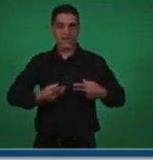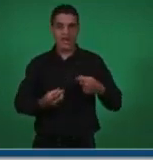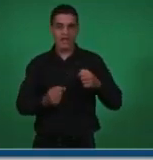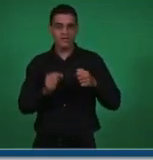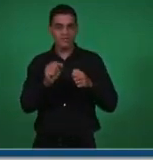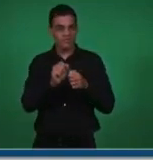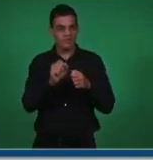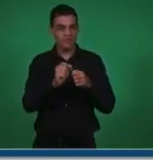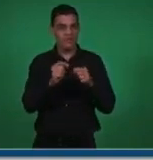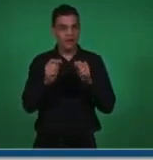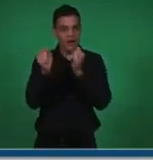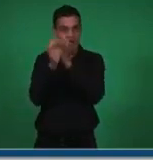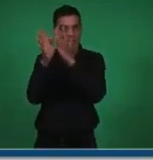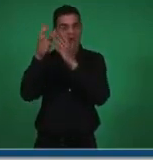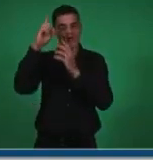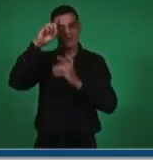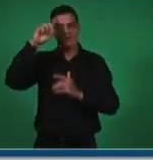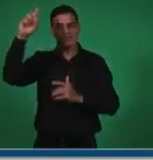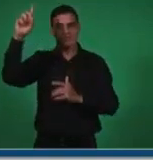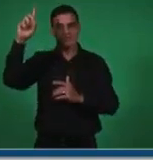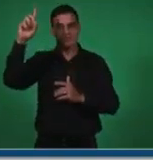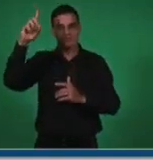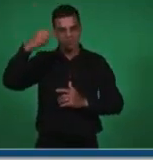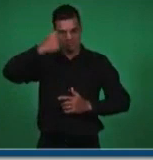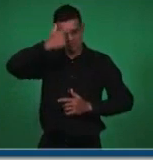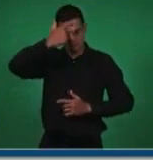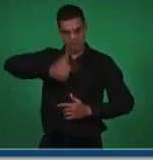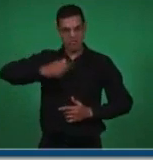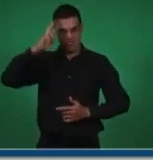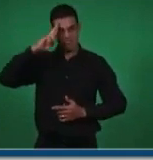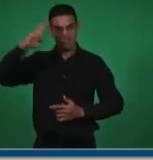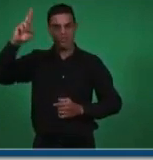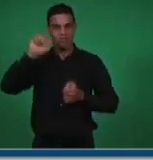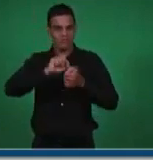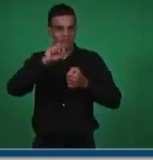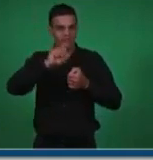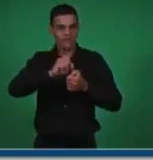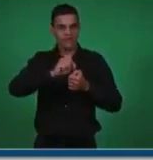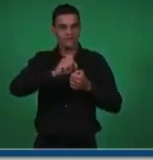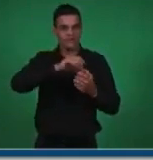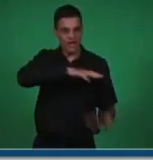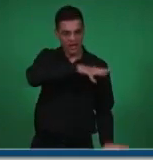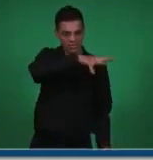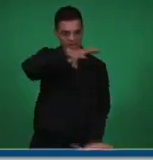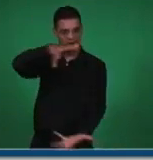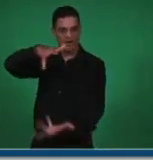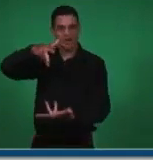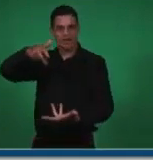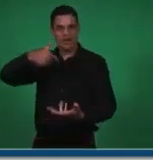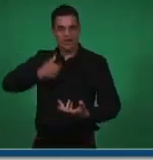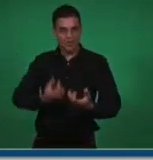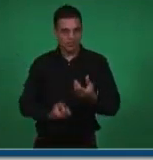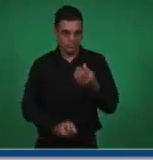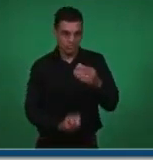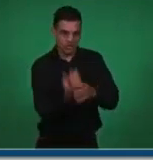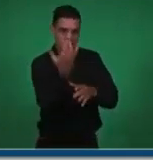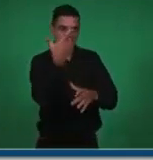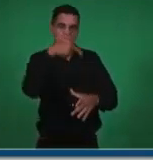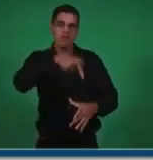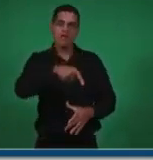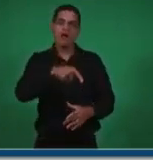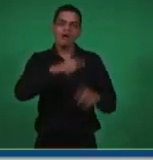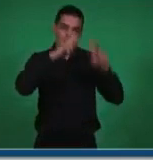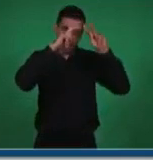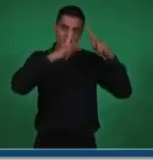juntos. Eu fiz a terra e criei nela o homem. Eu fiz, as minhas mãos estenderam os